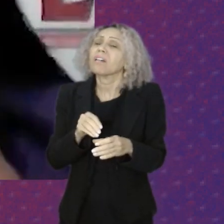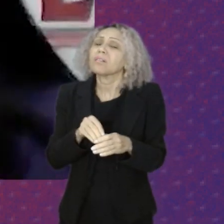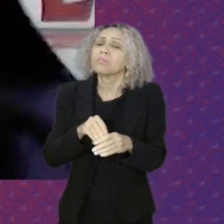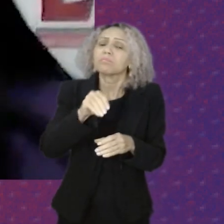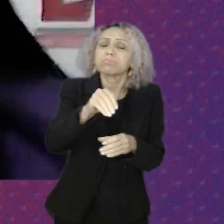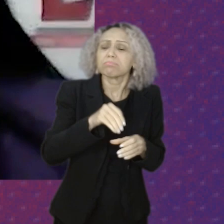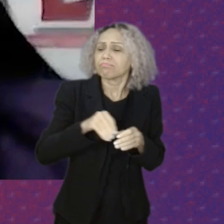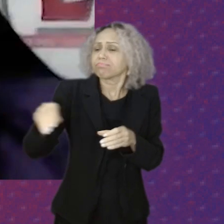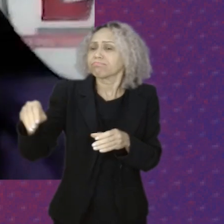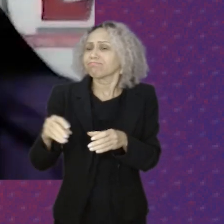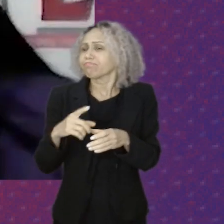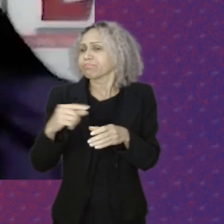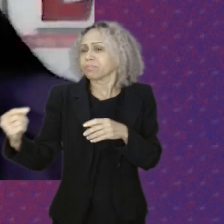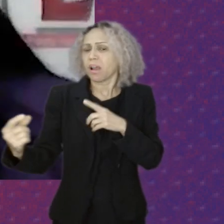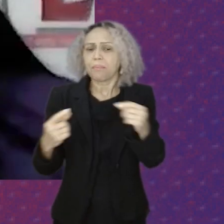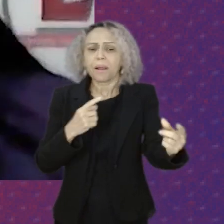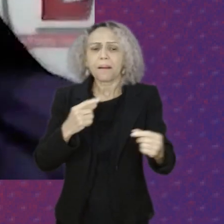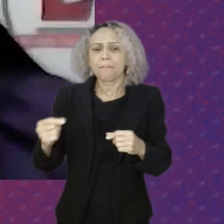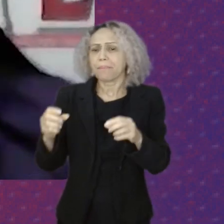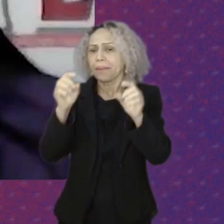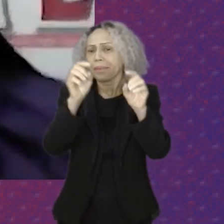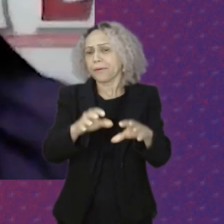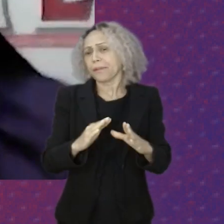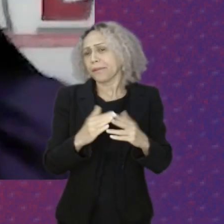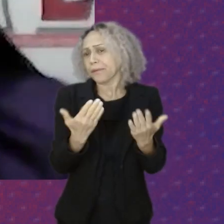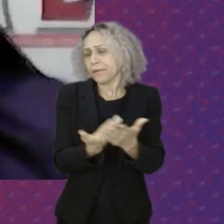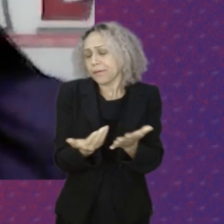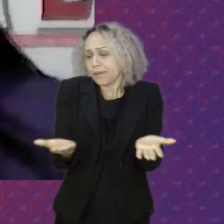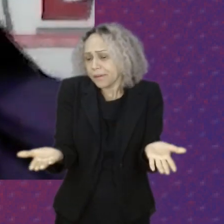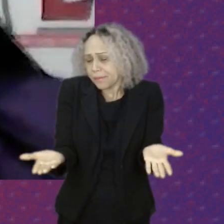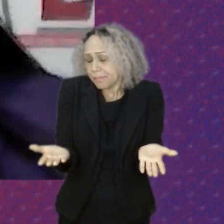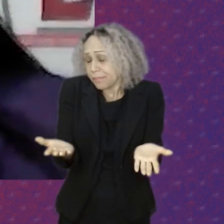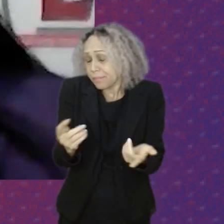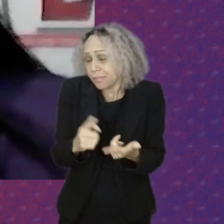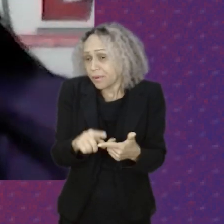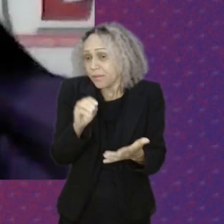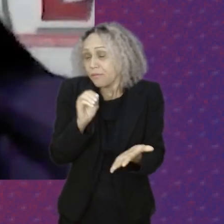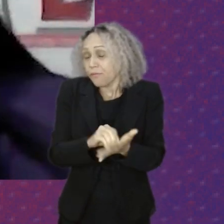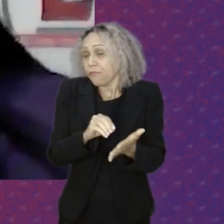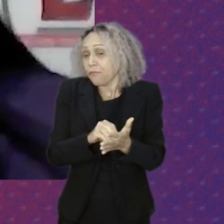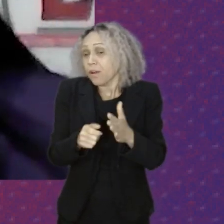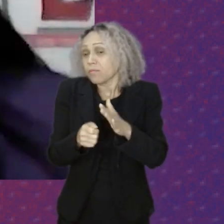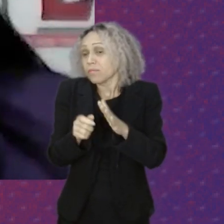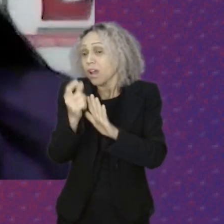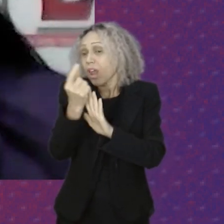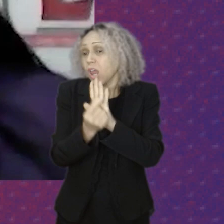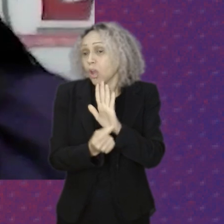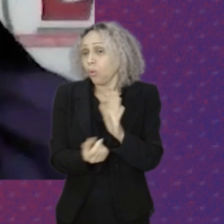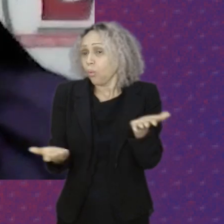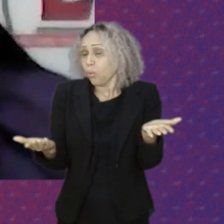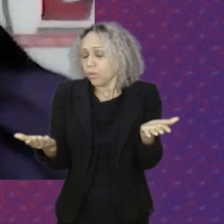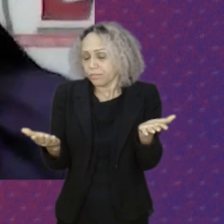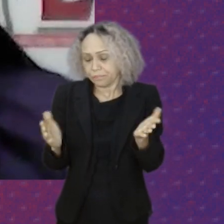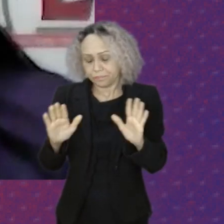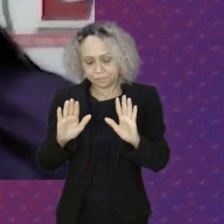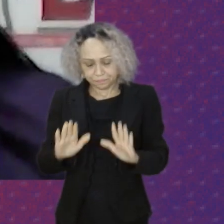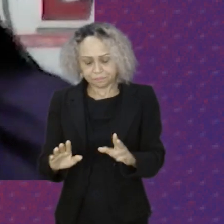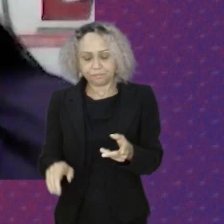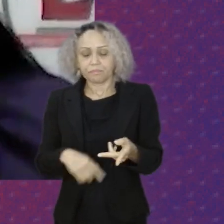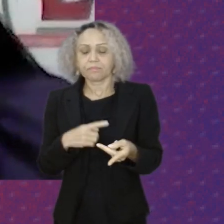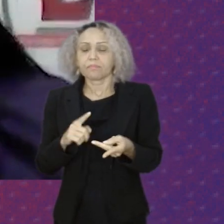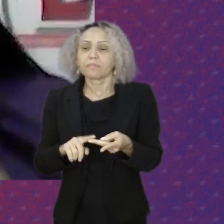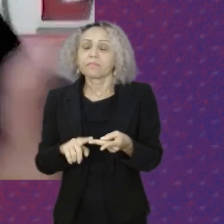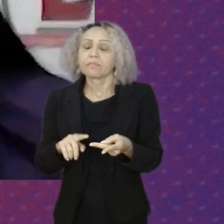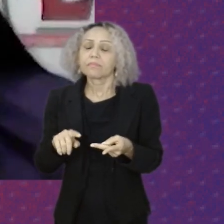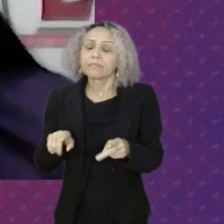estudar. A gente quer discutir também sobre a precariedade que vai acontecer